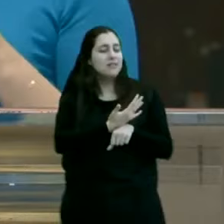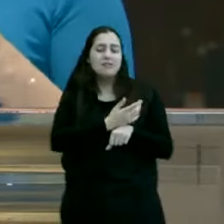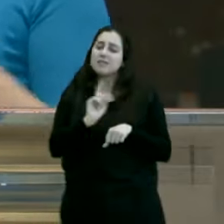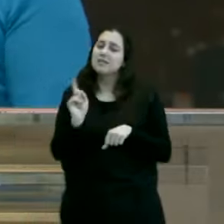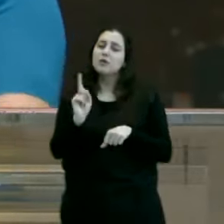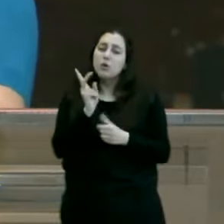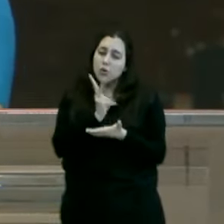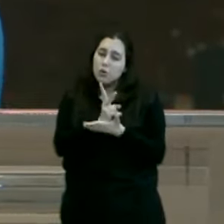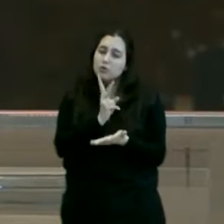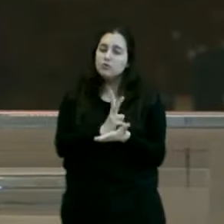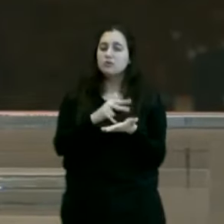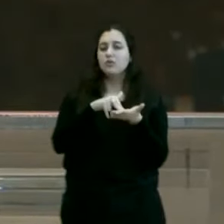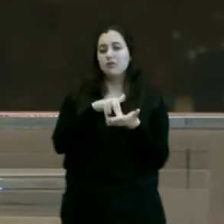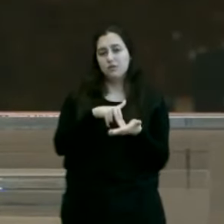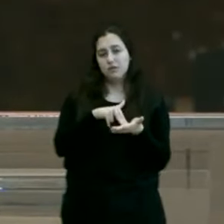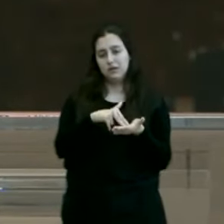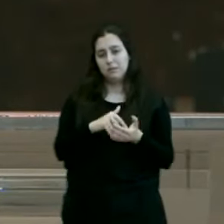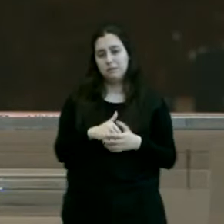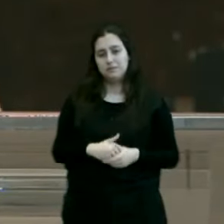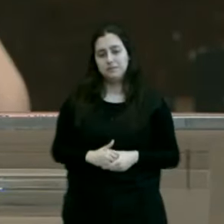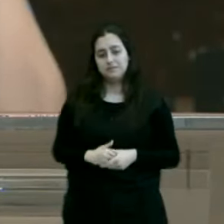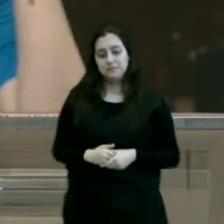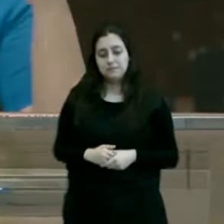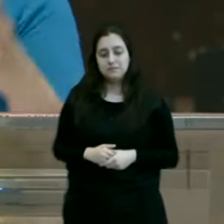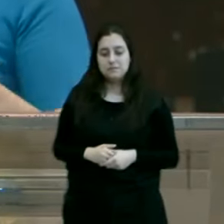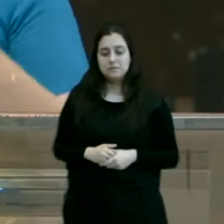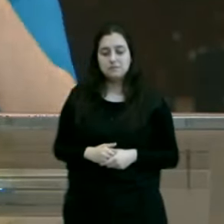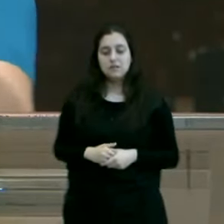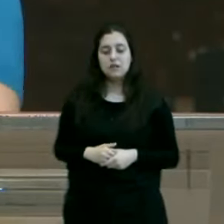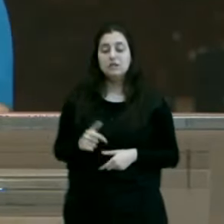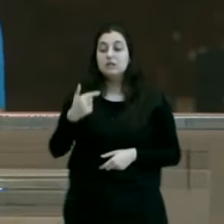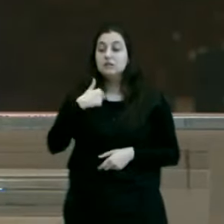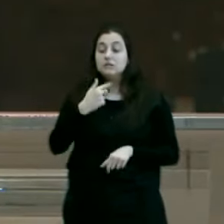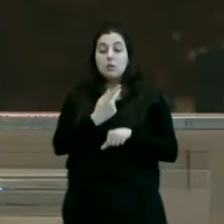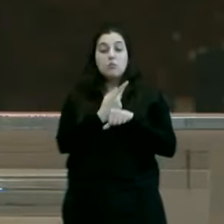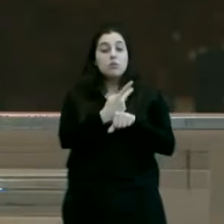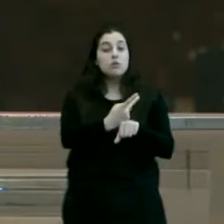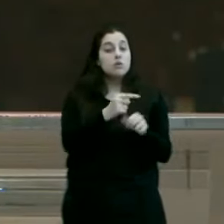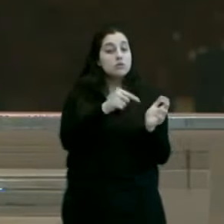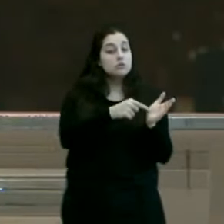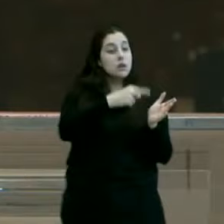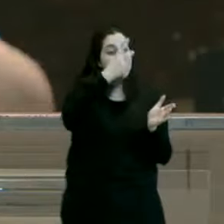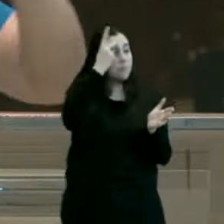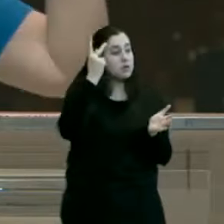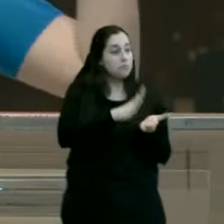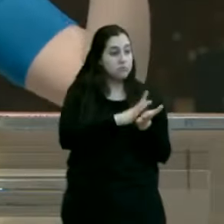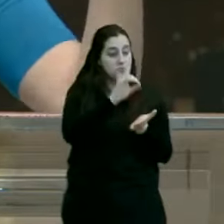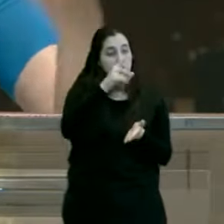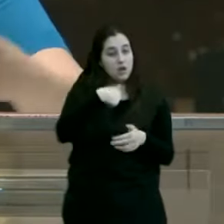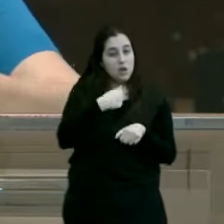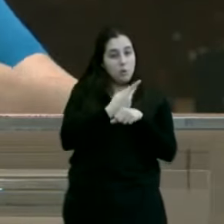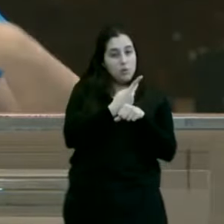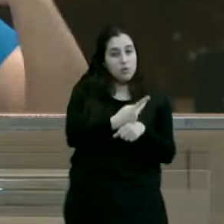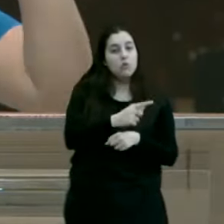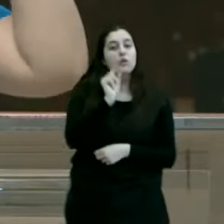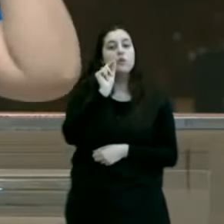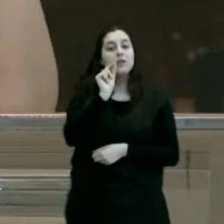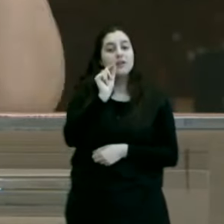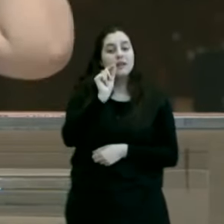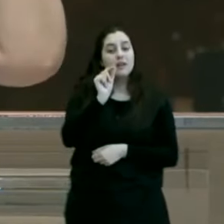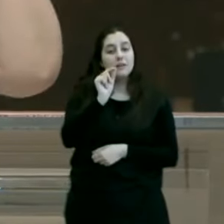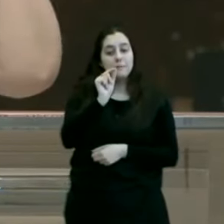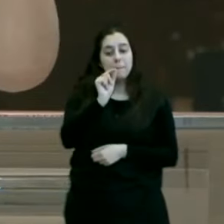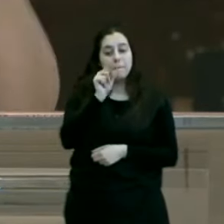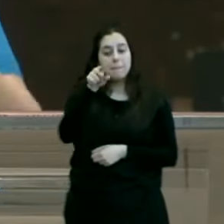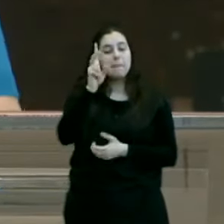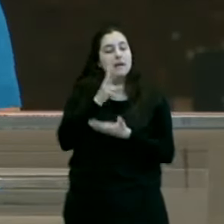E para falar de um personagem, eu fui buscar um personagem bíblico, para que a nossa palavra, você